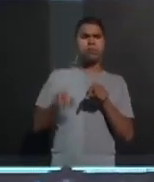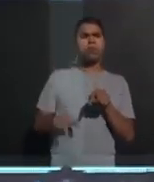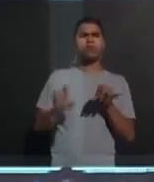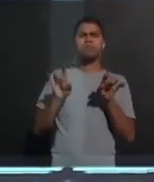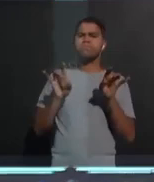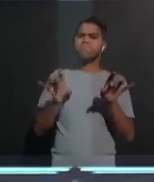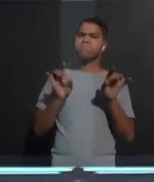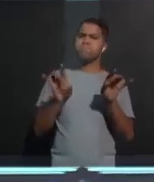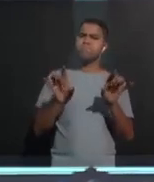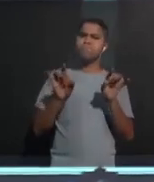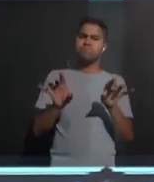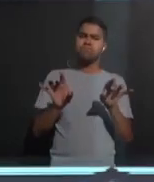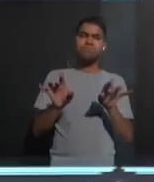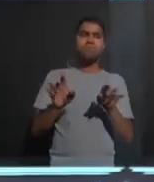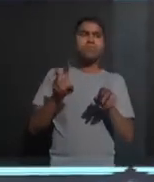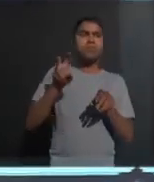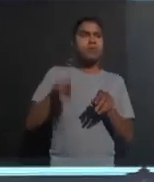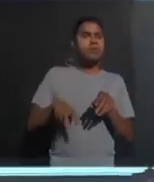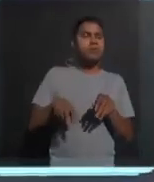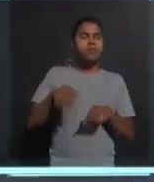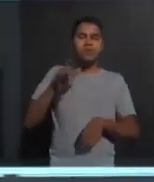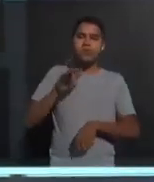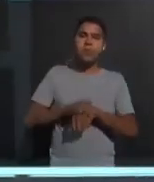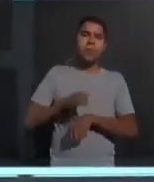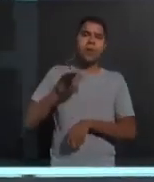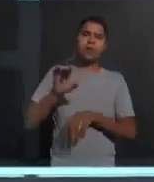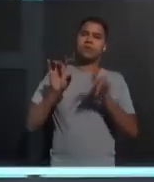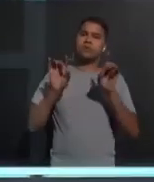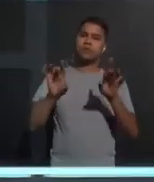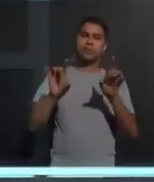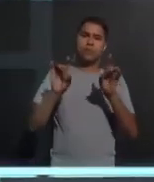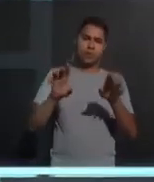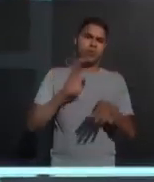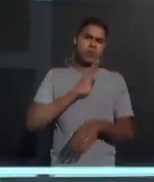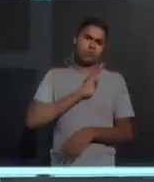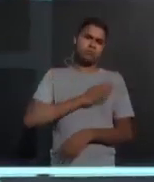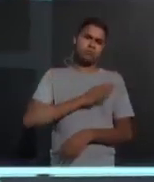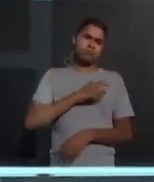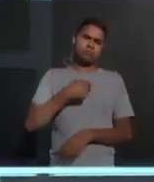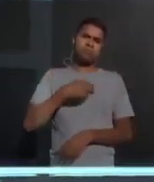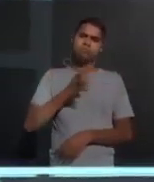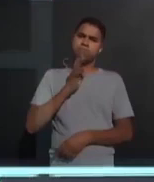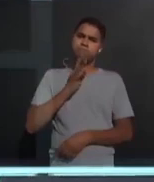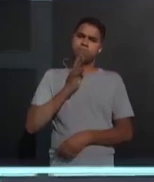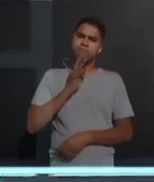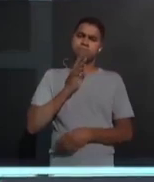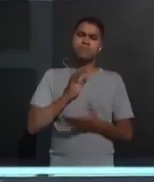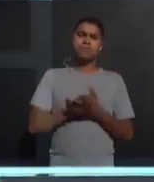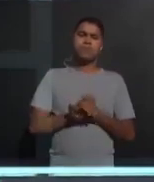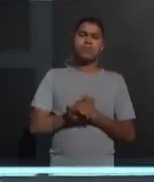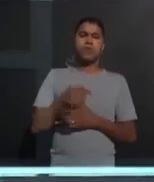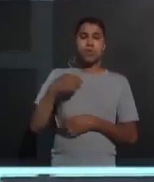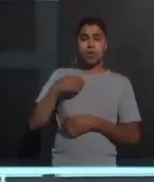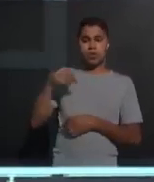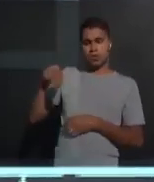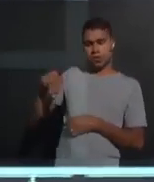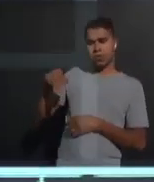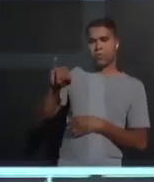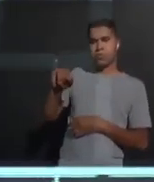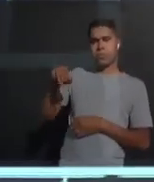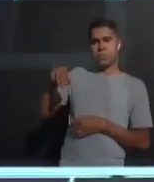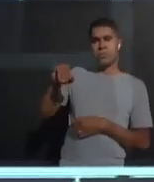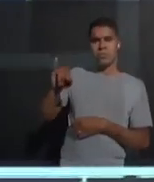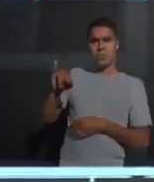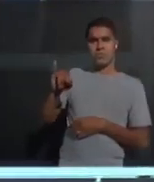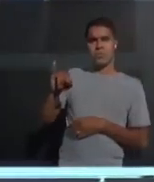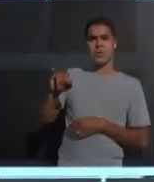talvez uma das pessoas mais especiais de coração que eu conheço e eu ia me me todos os dias tentamos ao